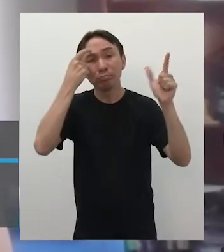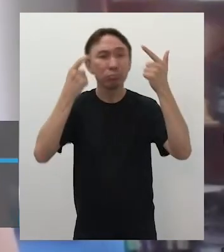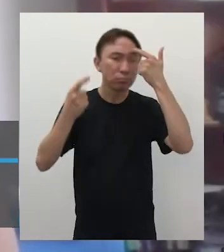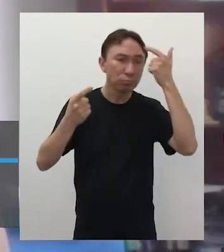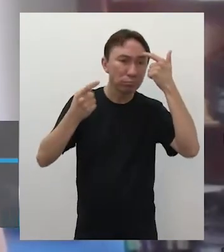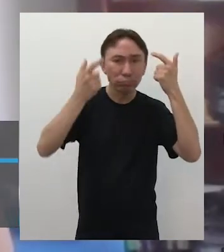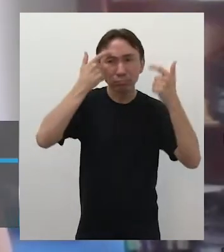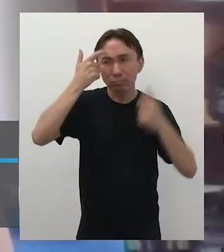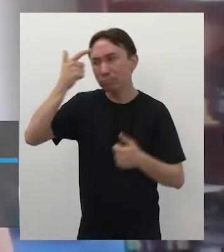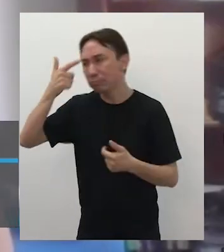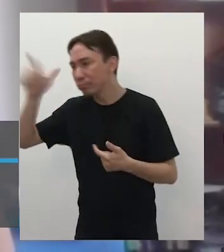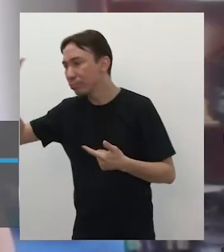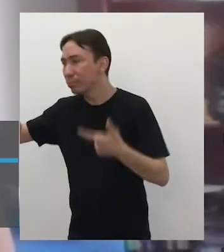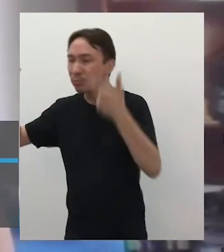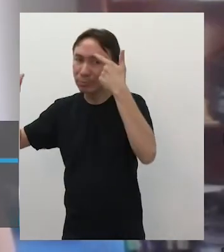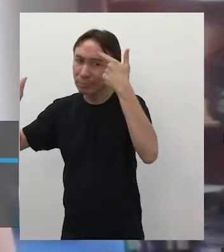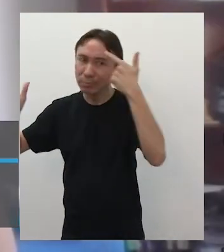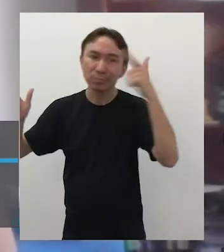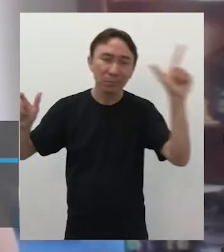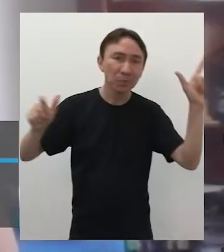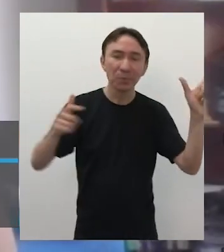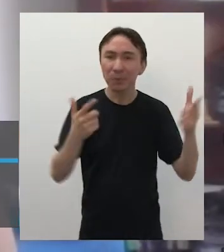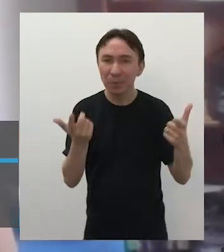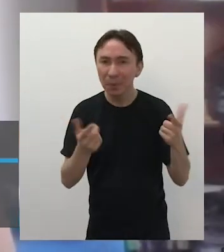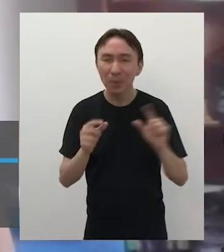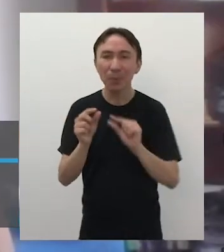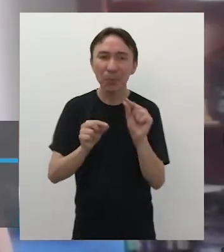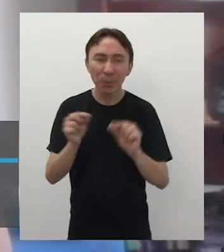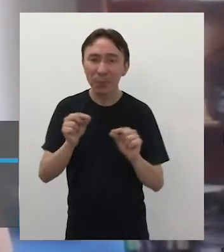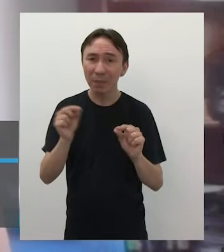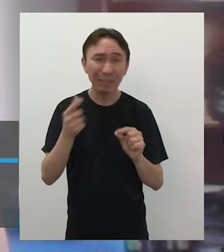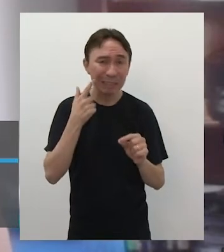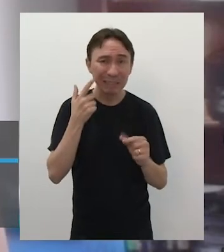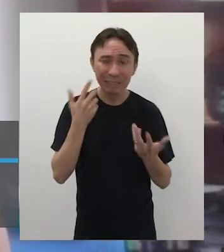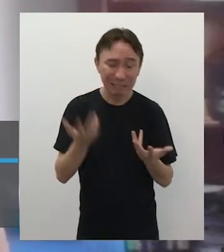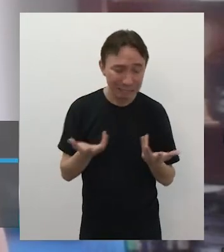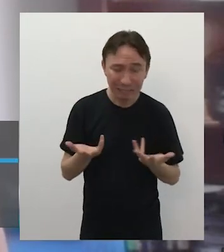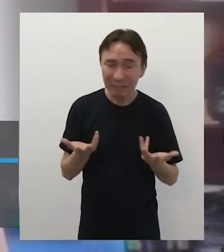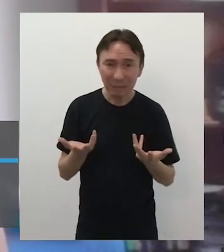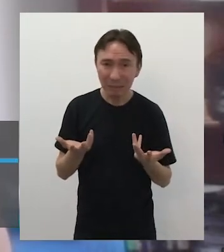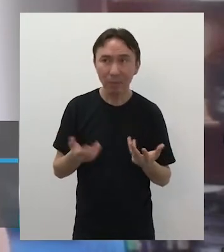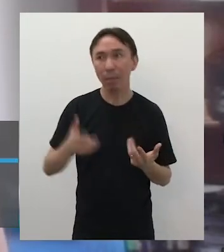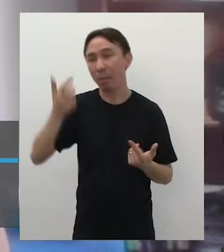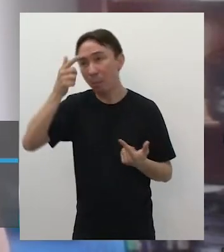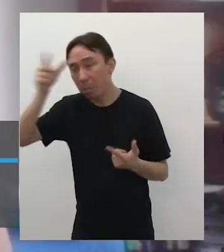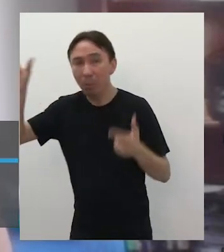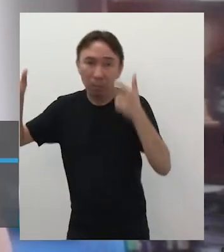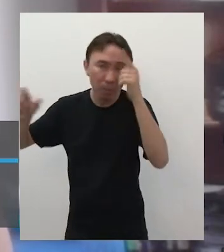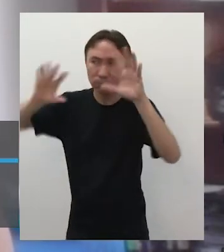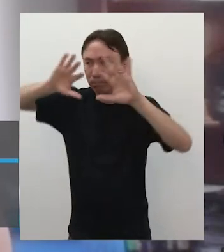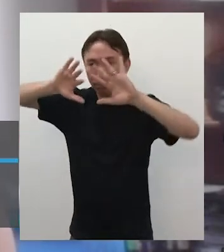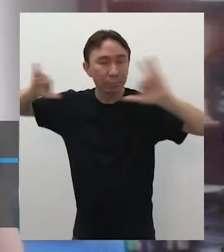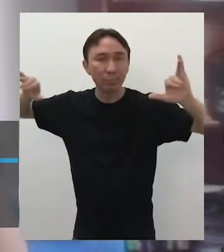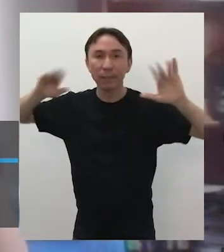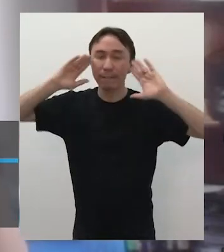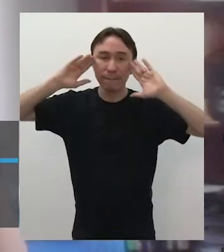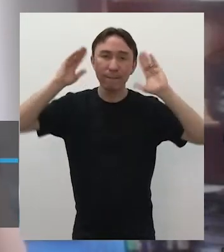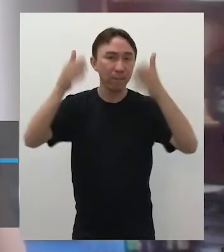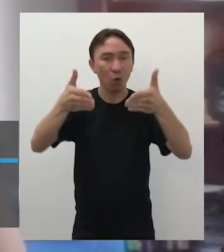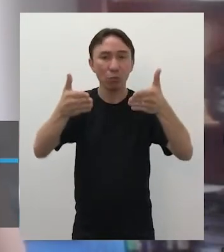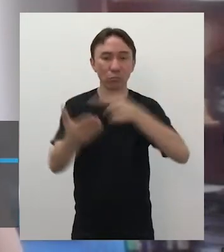o imprevisto, ele também é um problema que surge ali na nossa frente, né, uma questão que a gente precisa resolver, que a